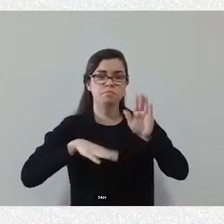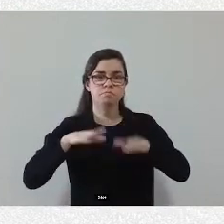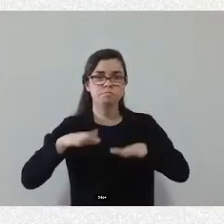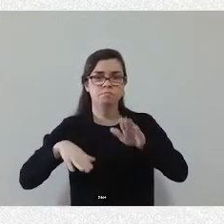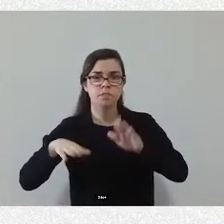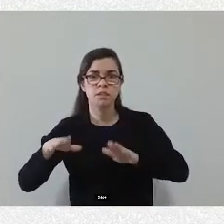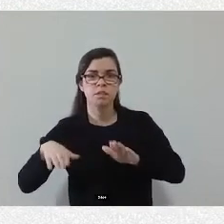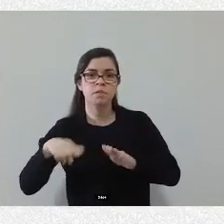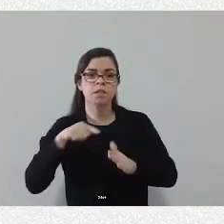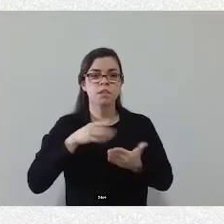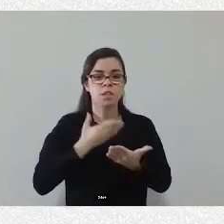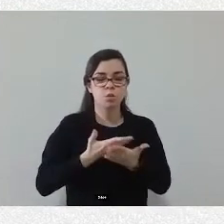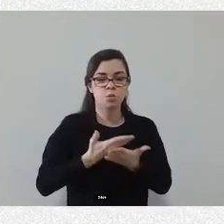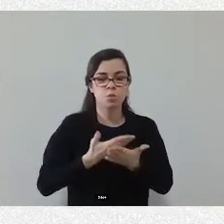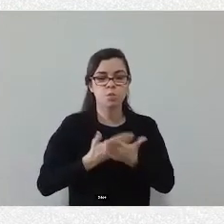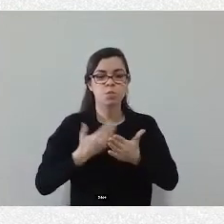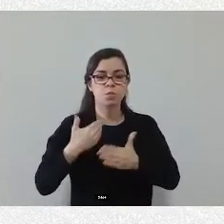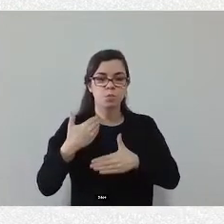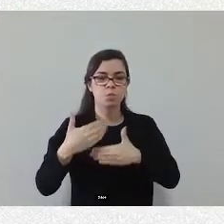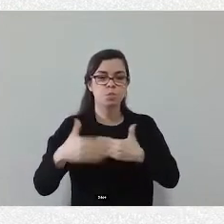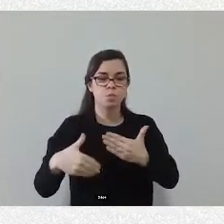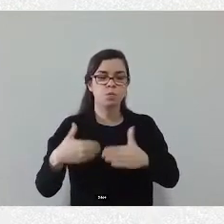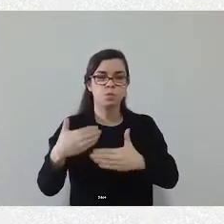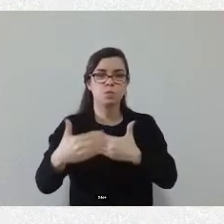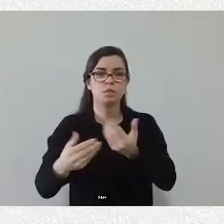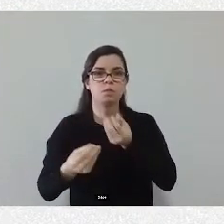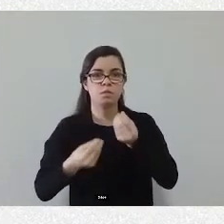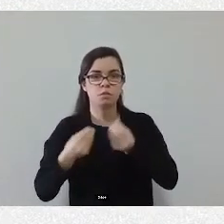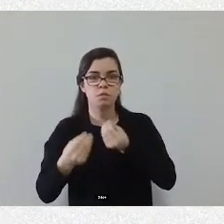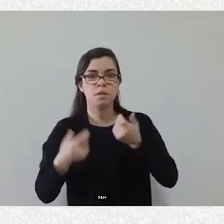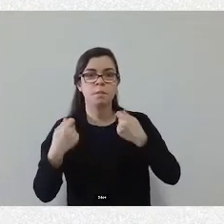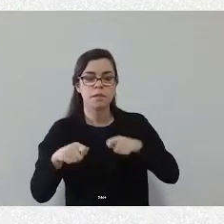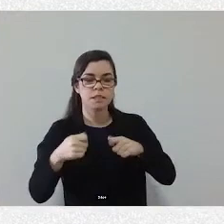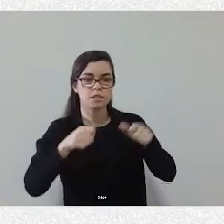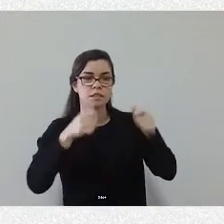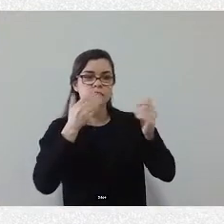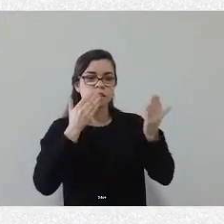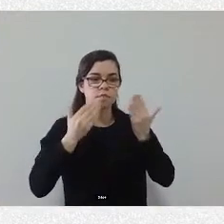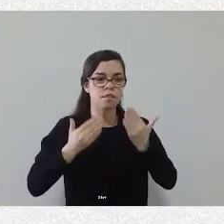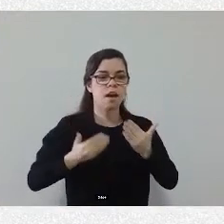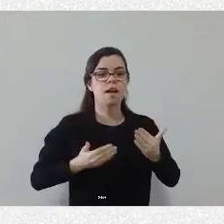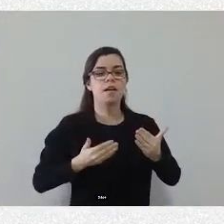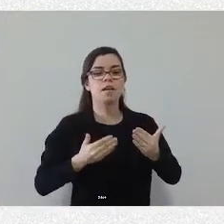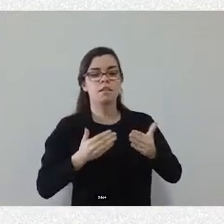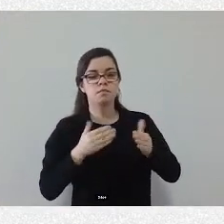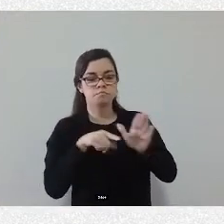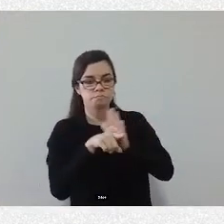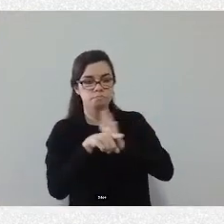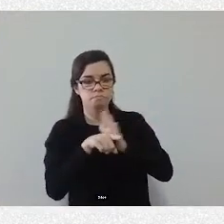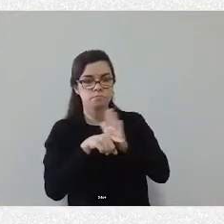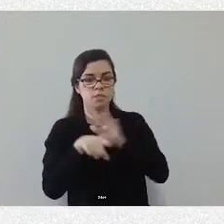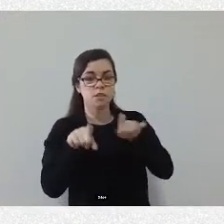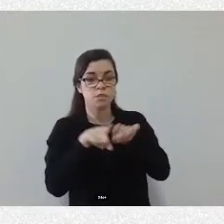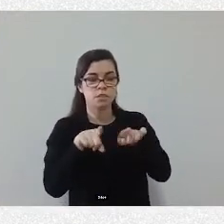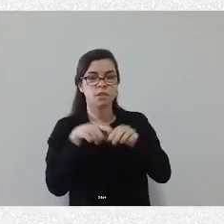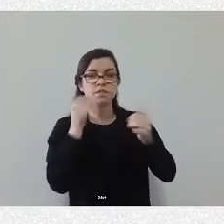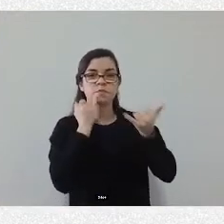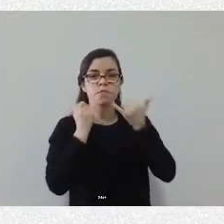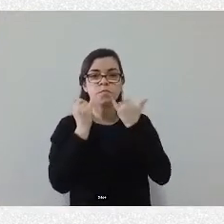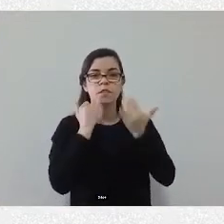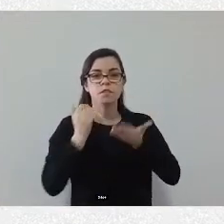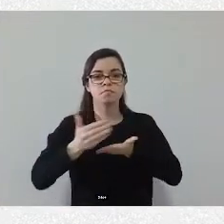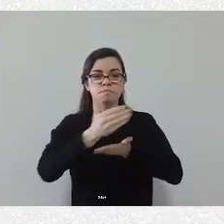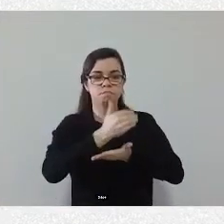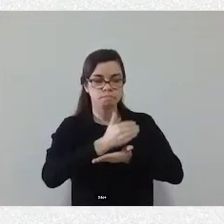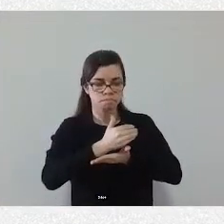seguimento mínimo adequado para poder fazer as análises e também, né, poder divulgar os dados com a maior, né,